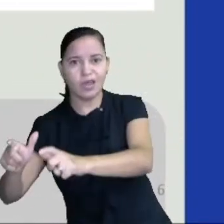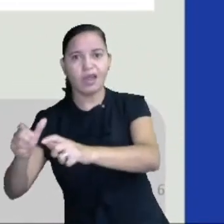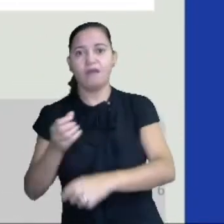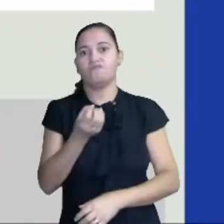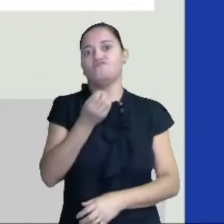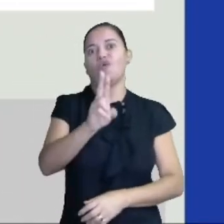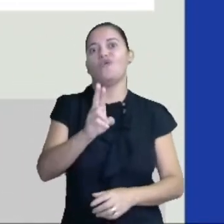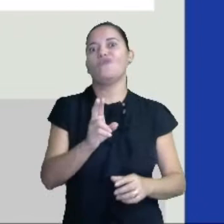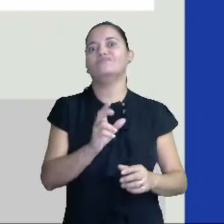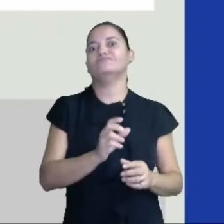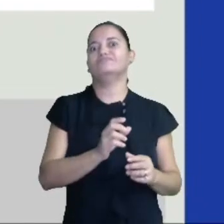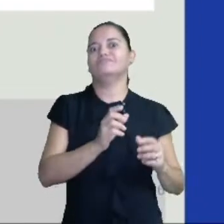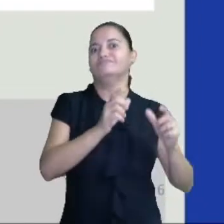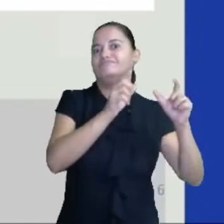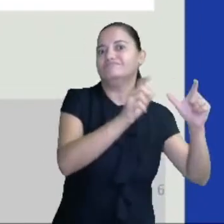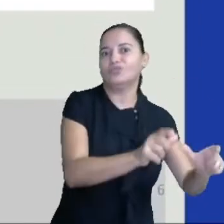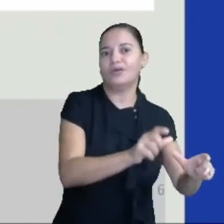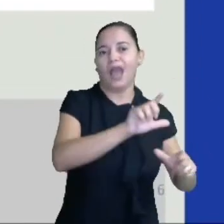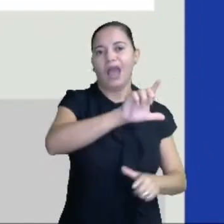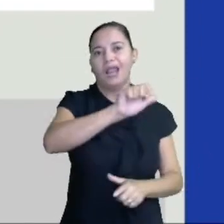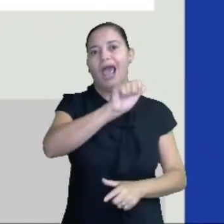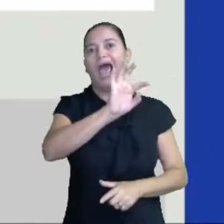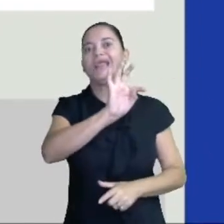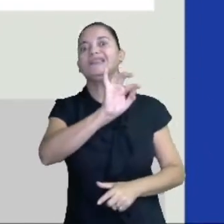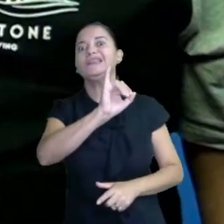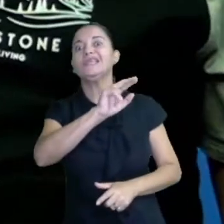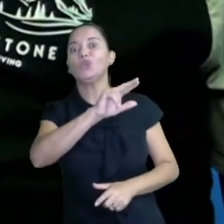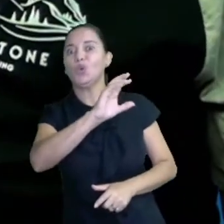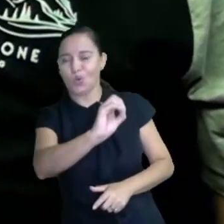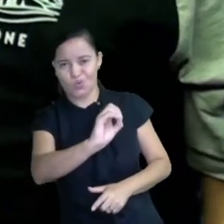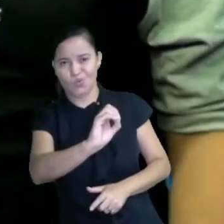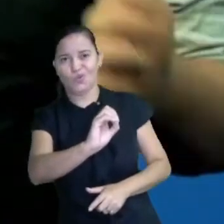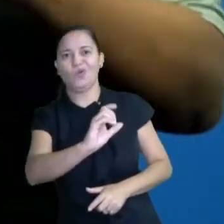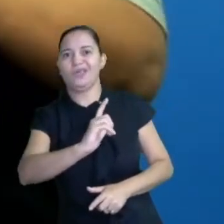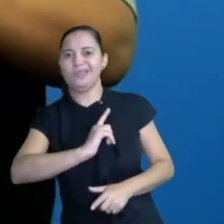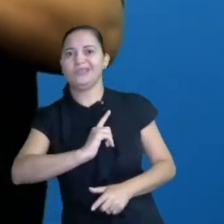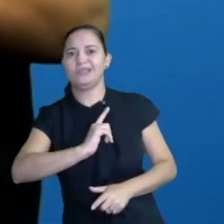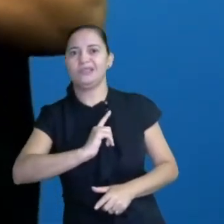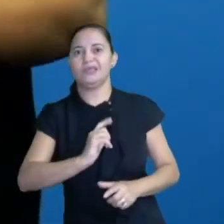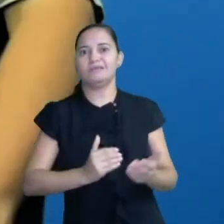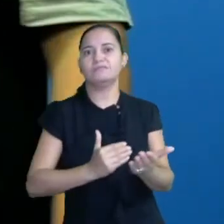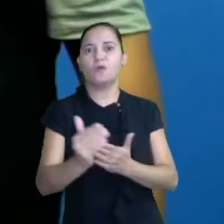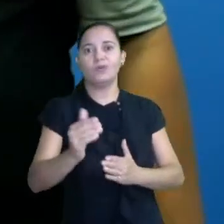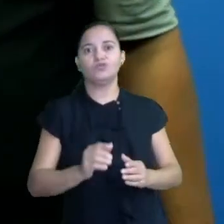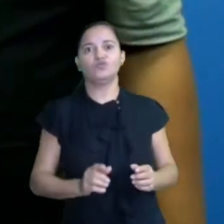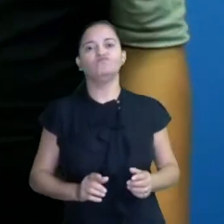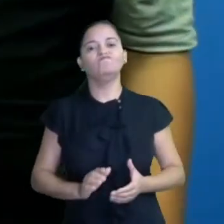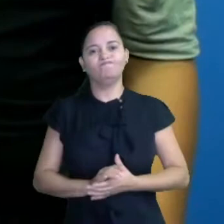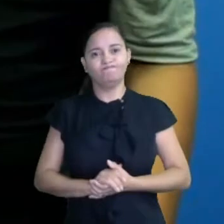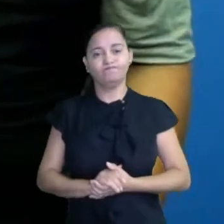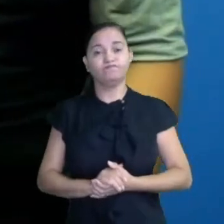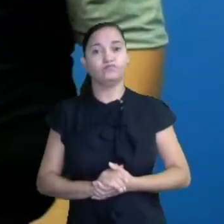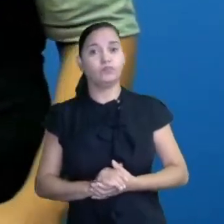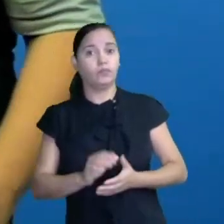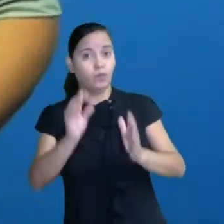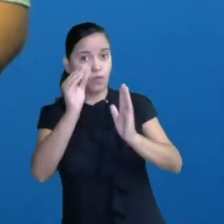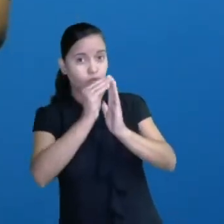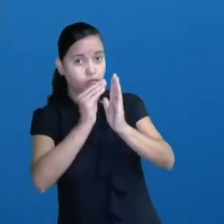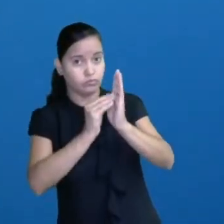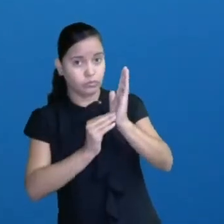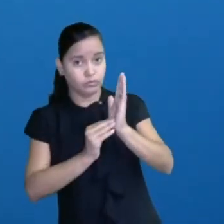significados e exemplos. Certo, gente? Voltamos para cá, voltando com o